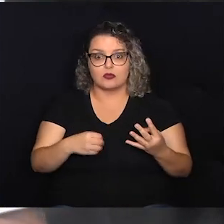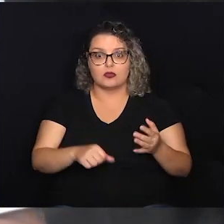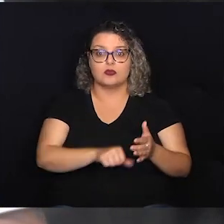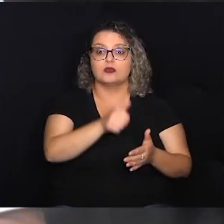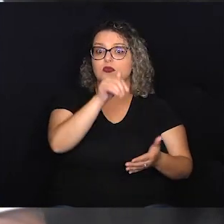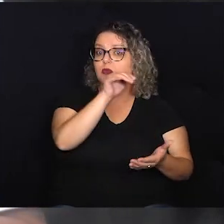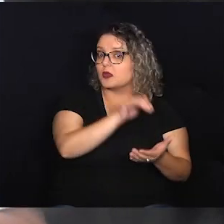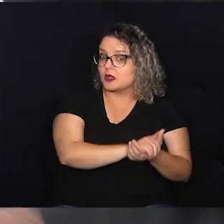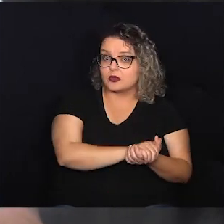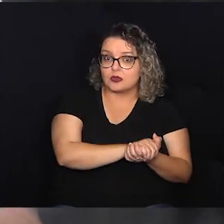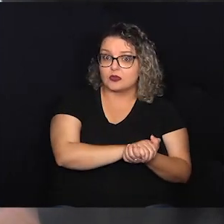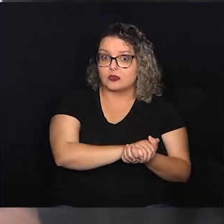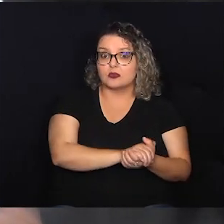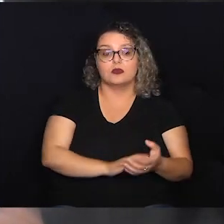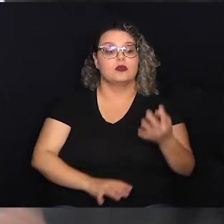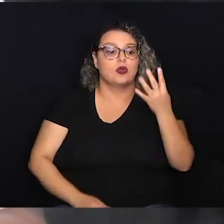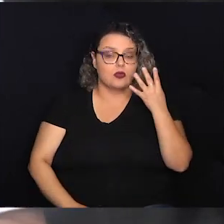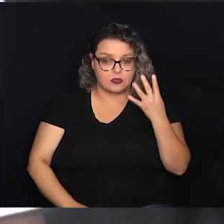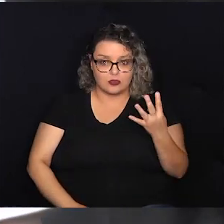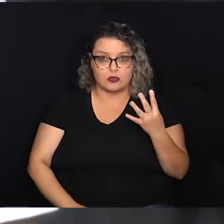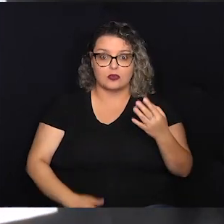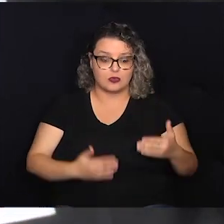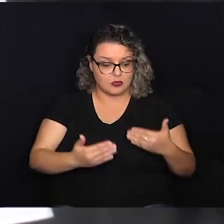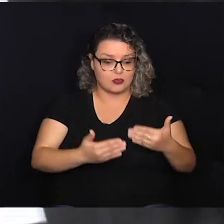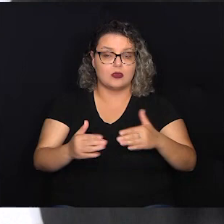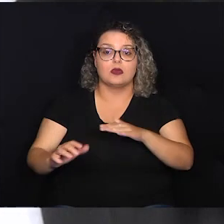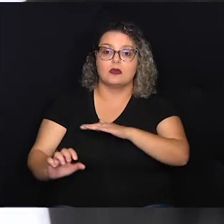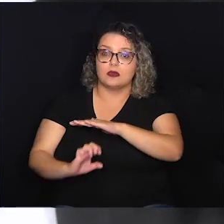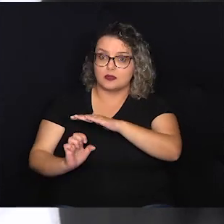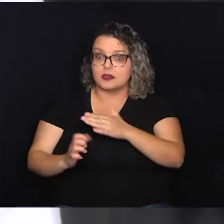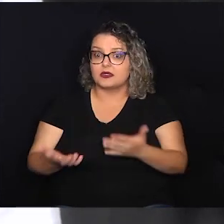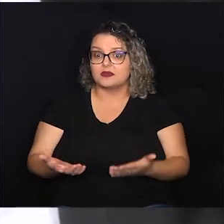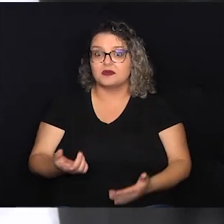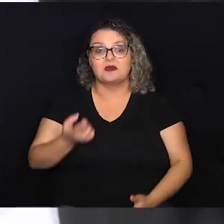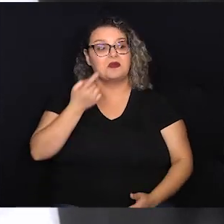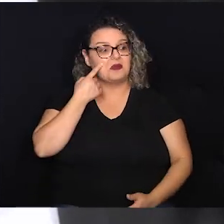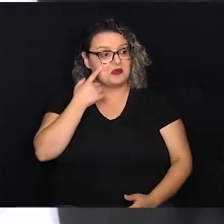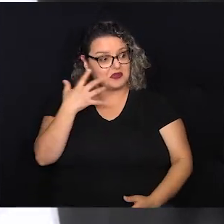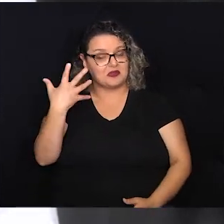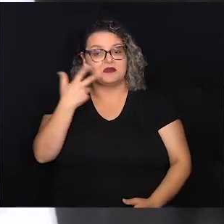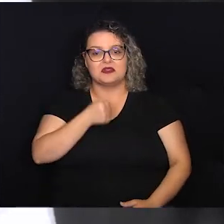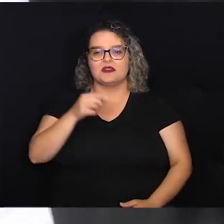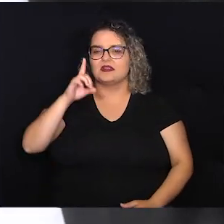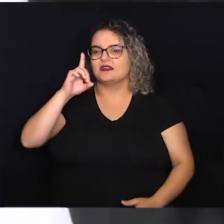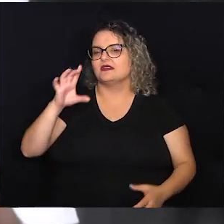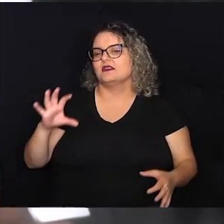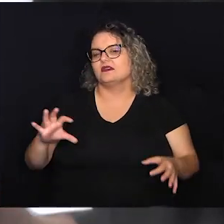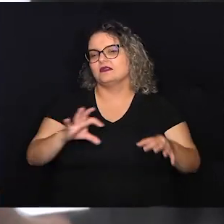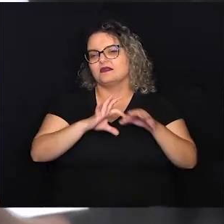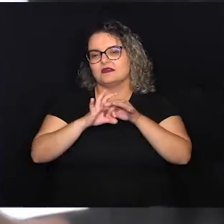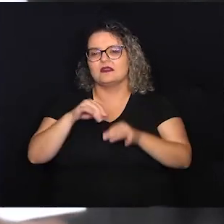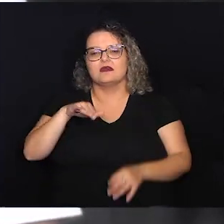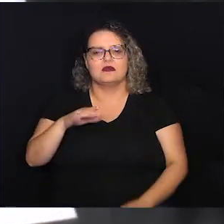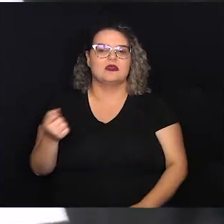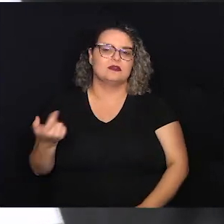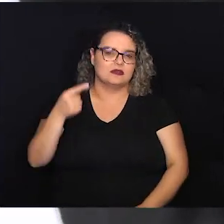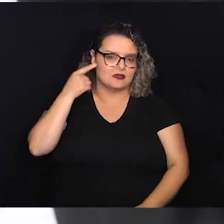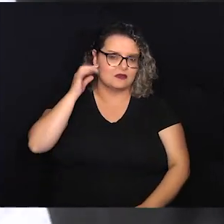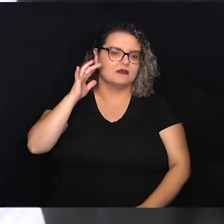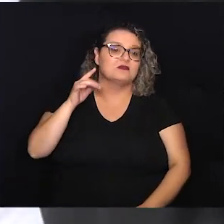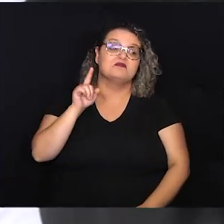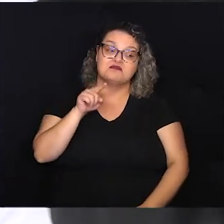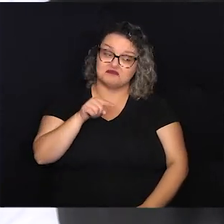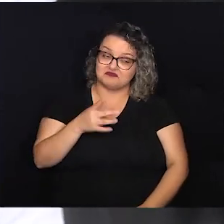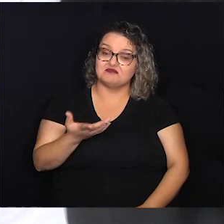filhos que eu tenho do primeiro casamento, que são os 4 que tocam a nossa empresa. Olha Então, que beleza. Deus uniu muito mais do que eu